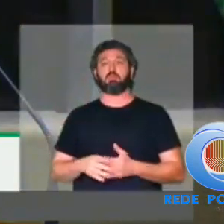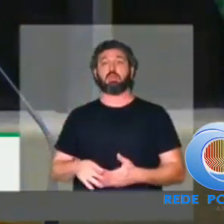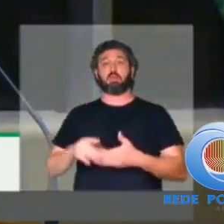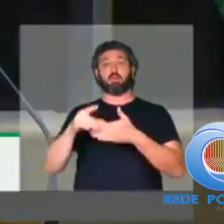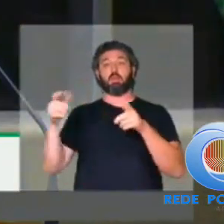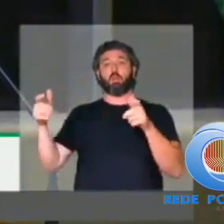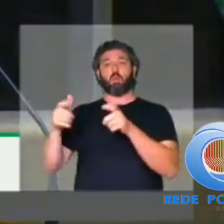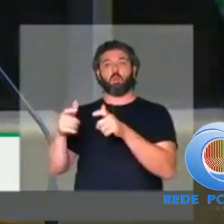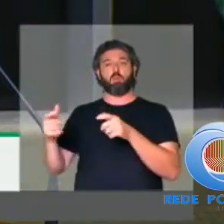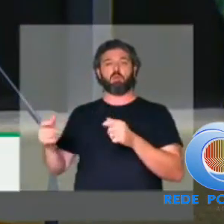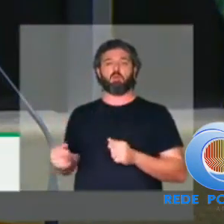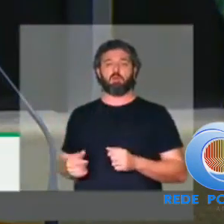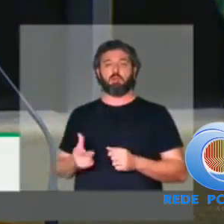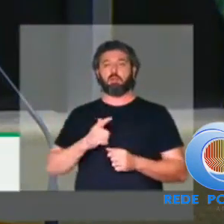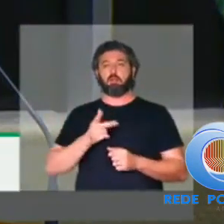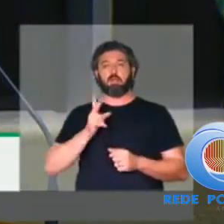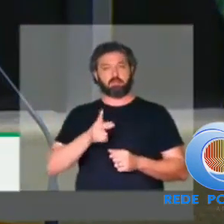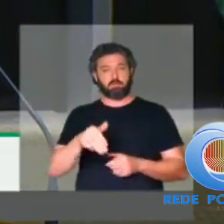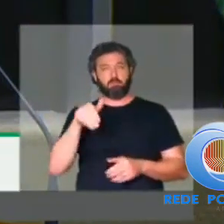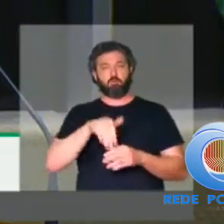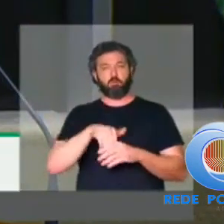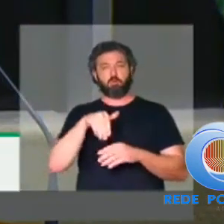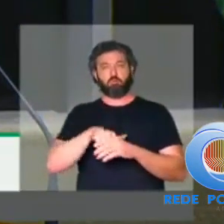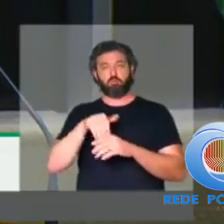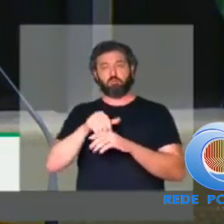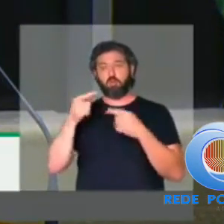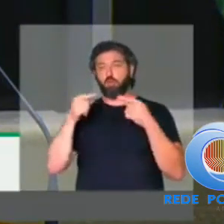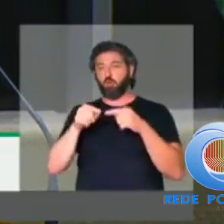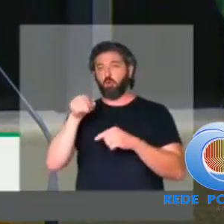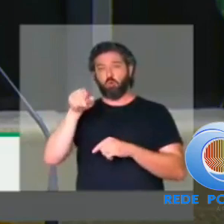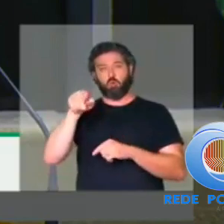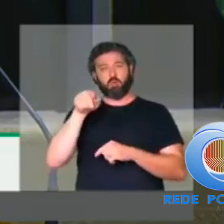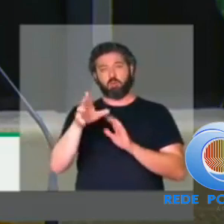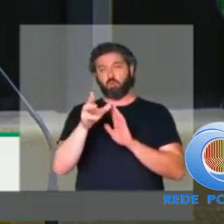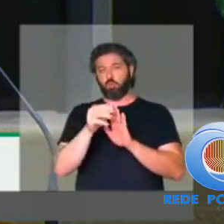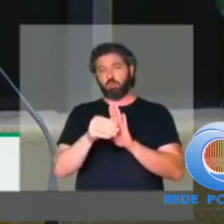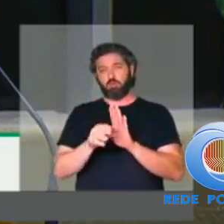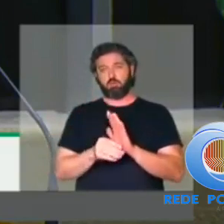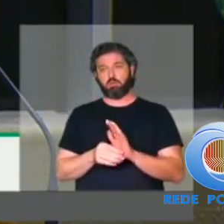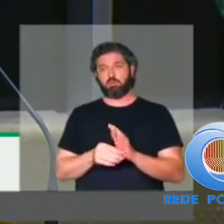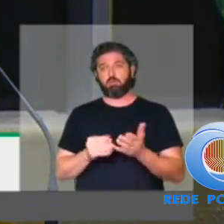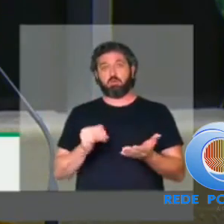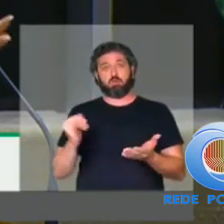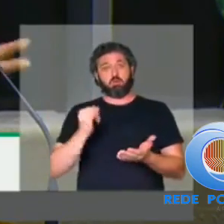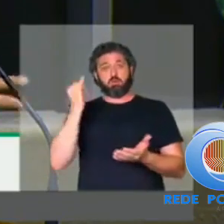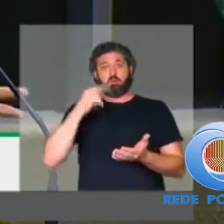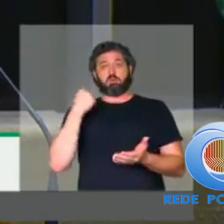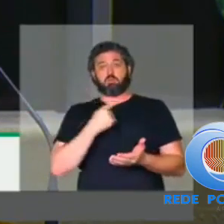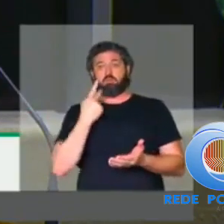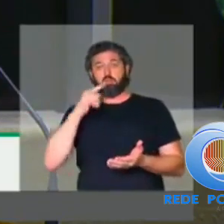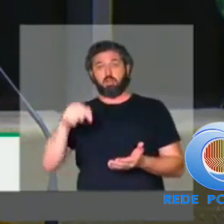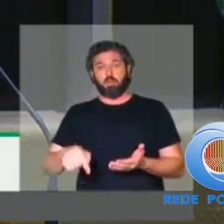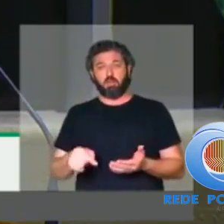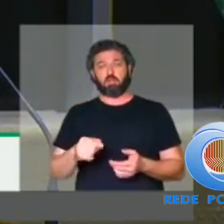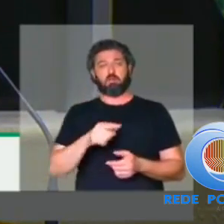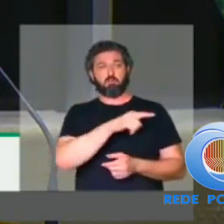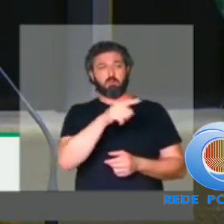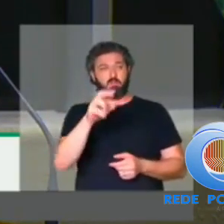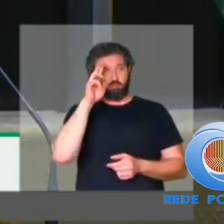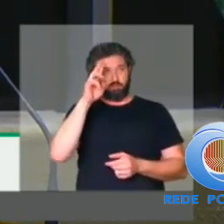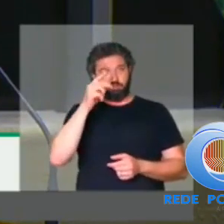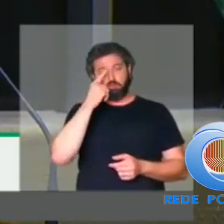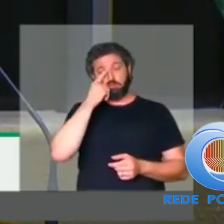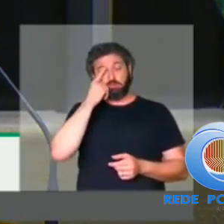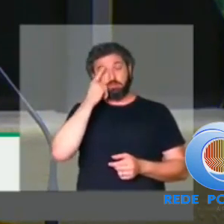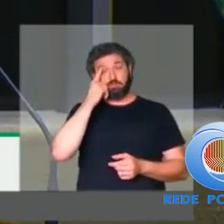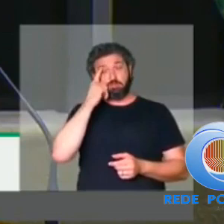minoria, que tem sistematicamente votado contra essa matéria. E é importante que nós possamos dizer aos senhores e